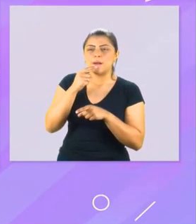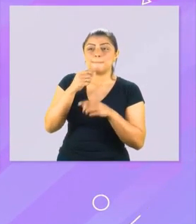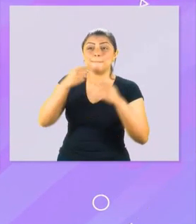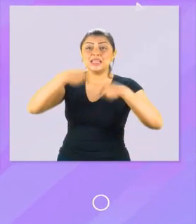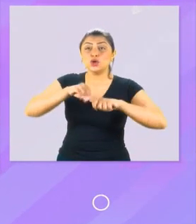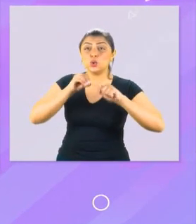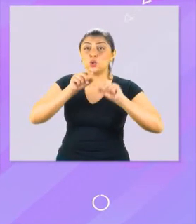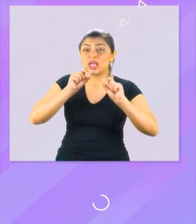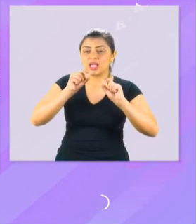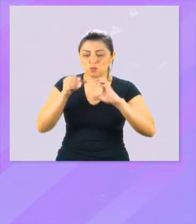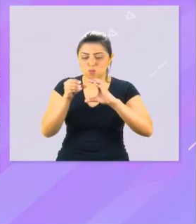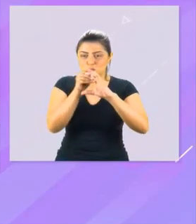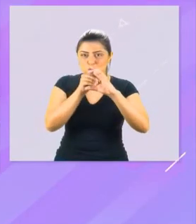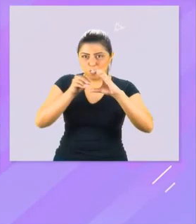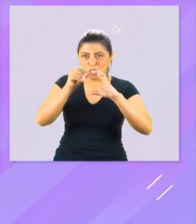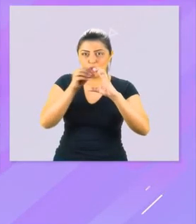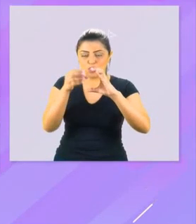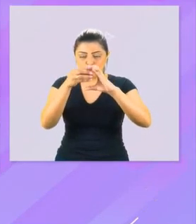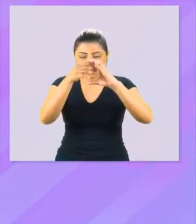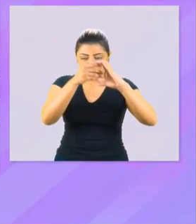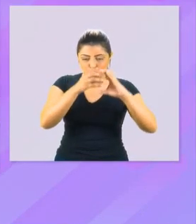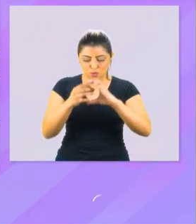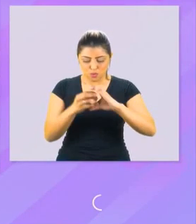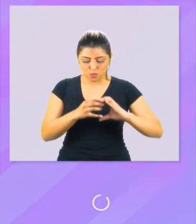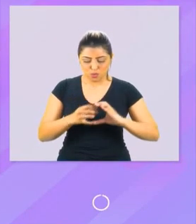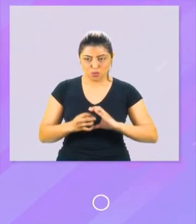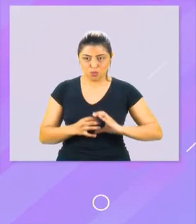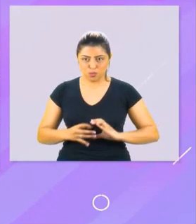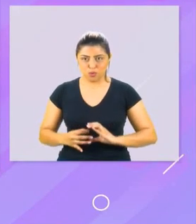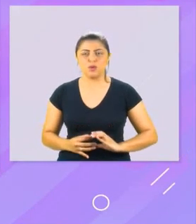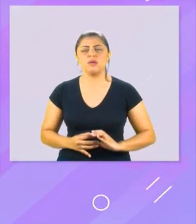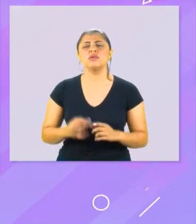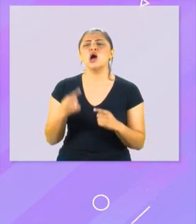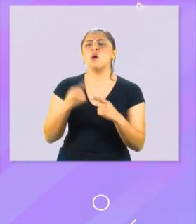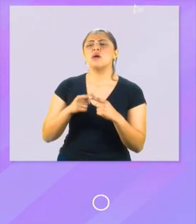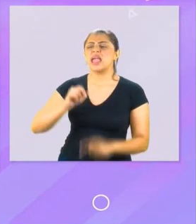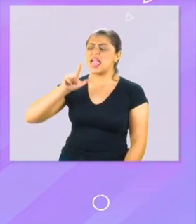e o sangue é aquoso, só consigo fazer esse transporte através das